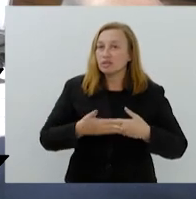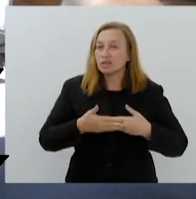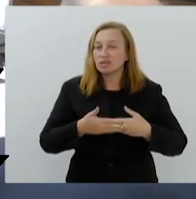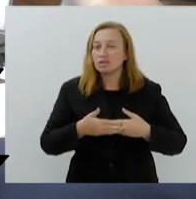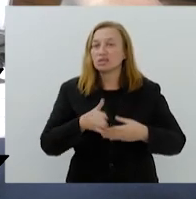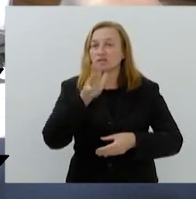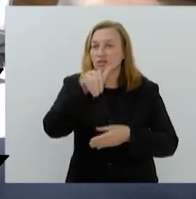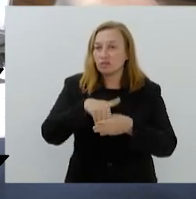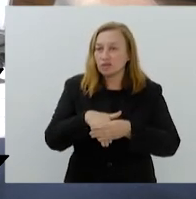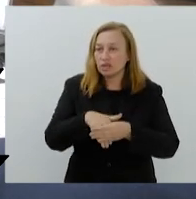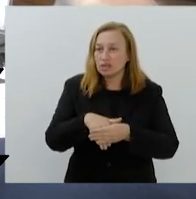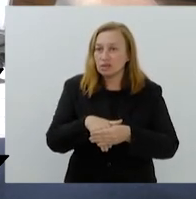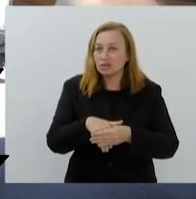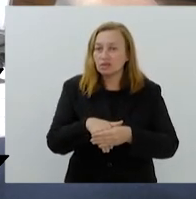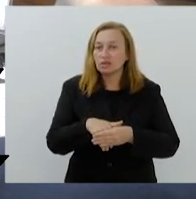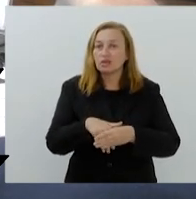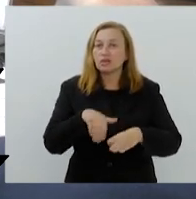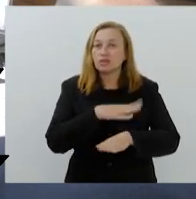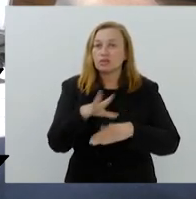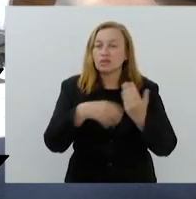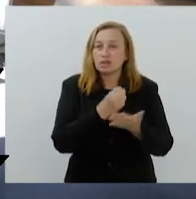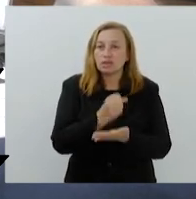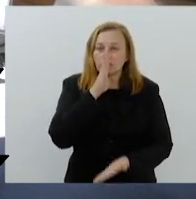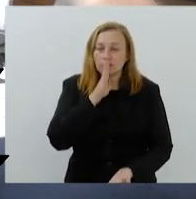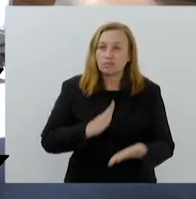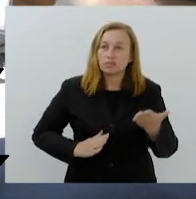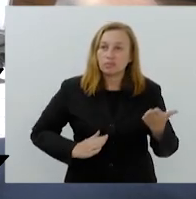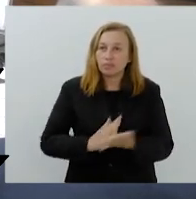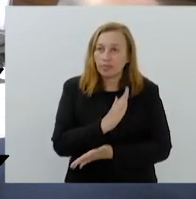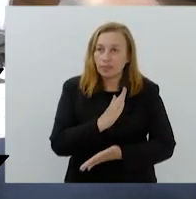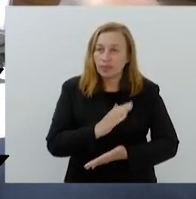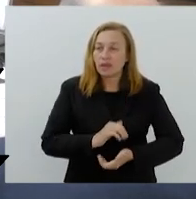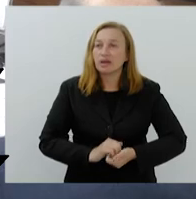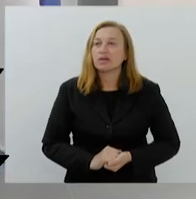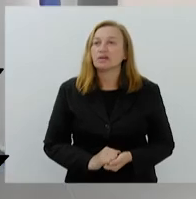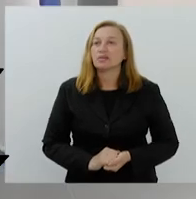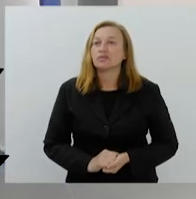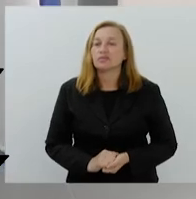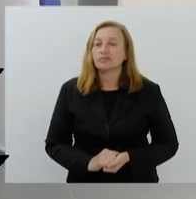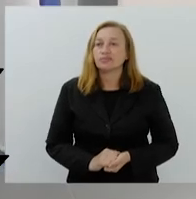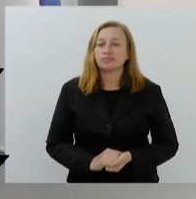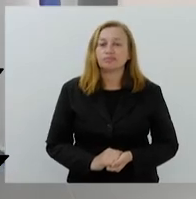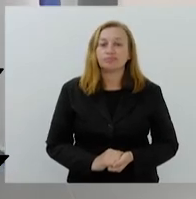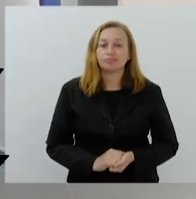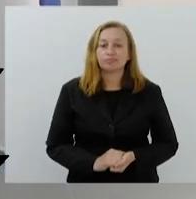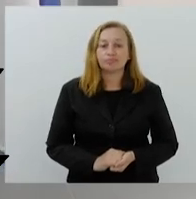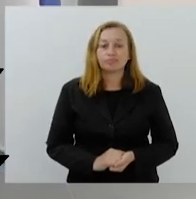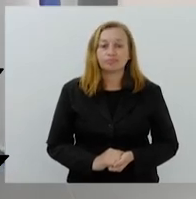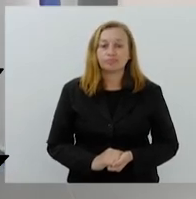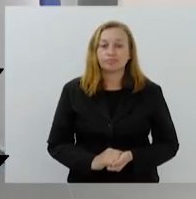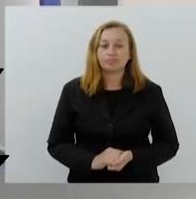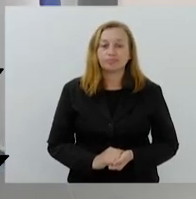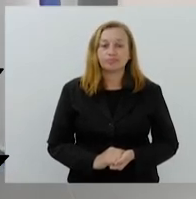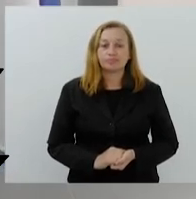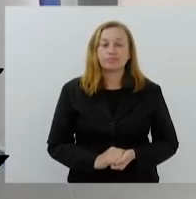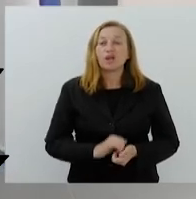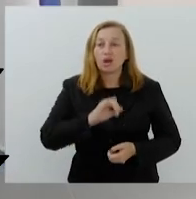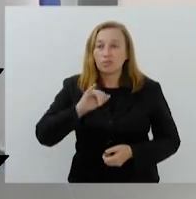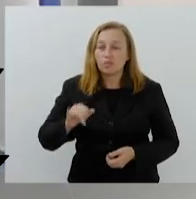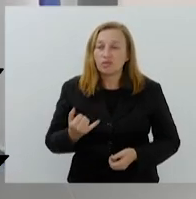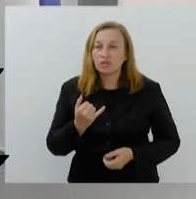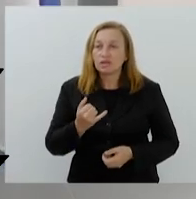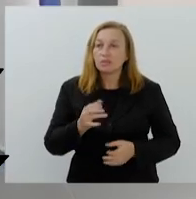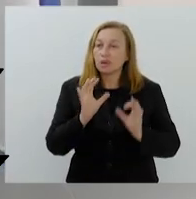discutir, encerrada a discussão. Em votação, se os que aprovam permaneçam como estão, aprovado. Quero aproveitar o ensejo